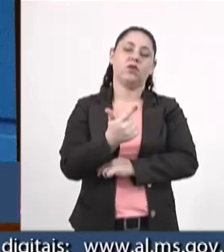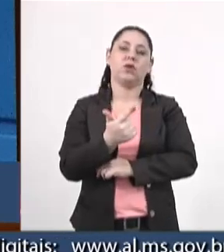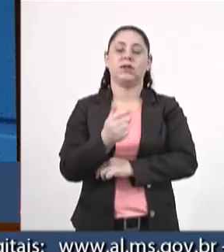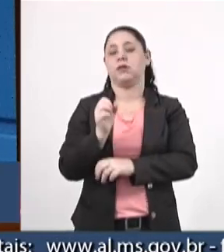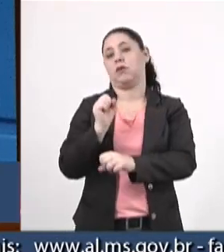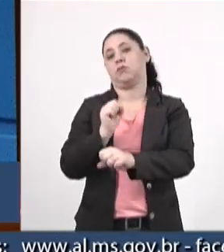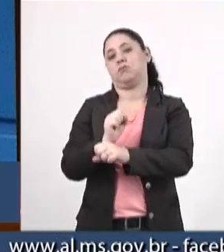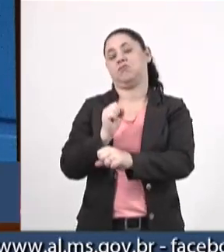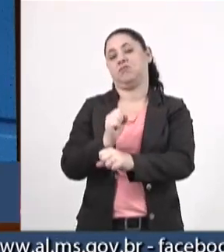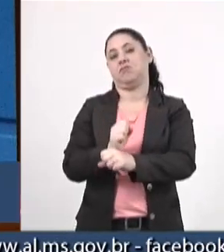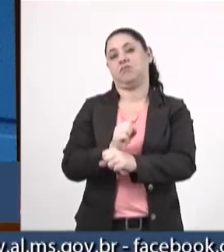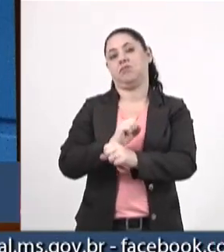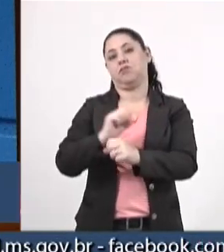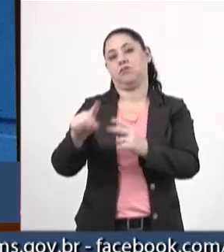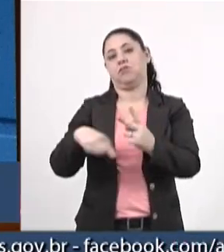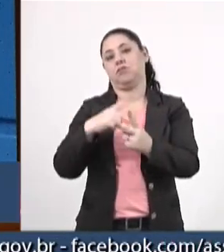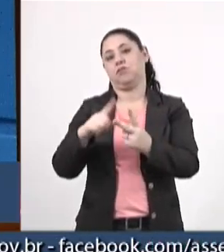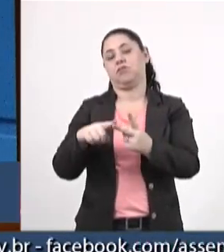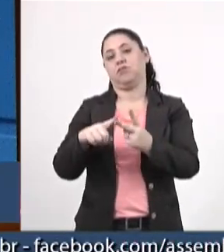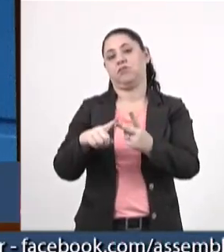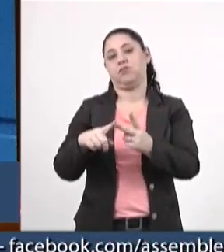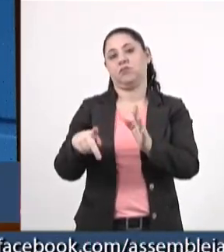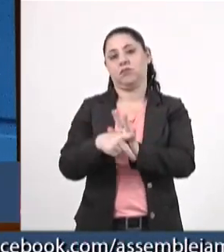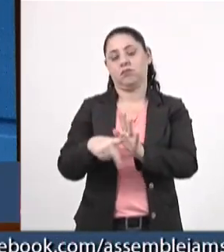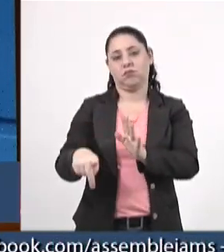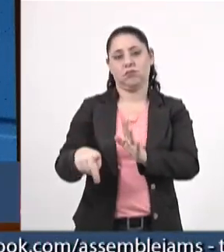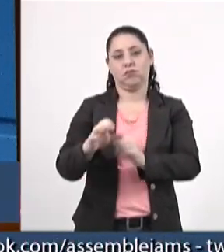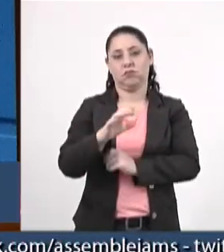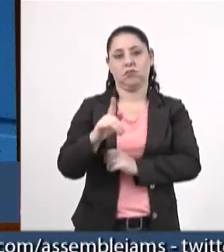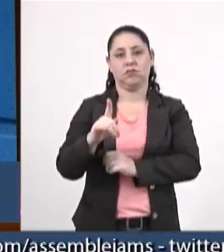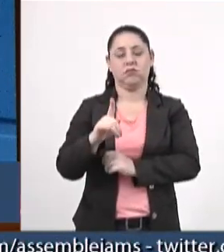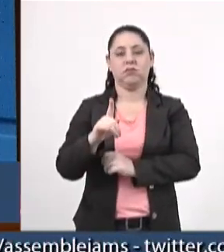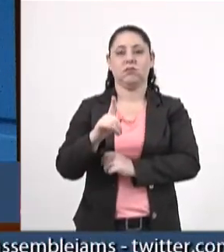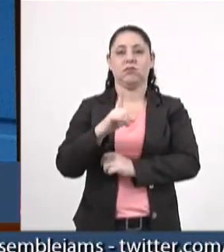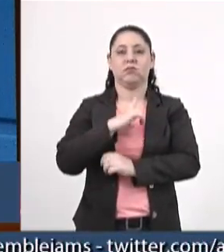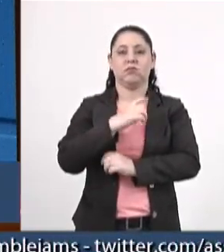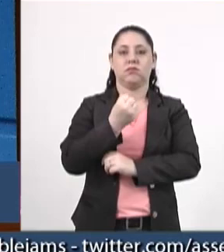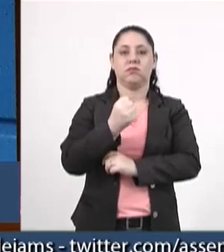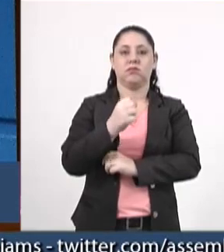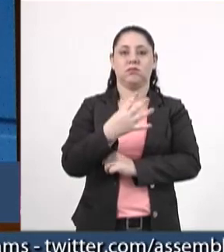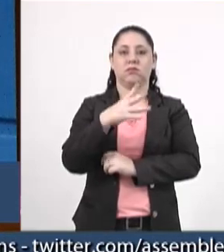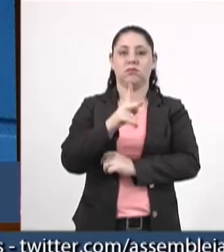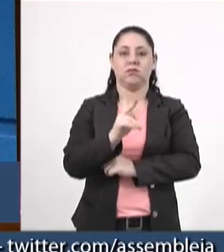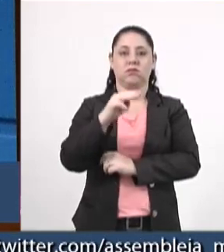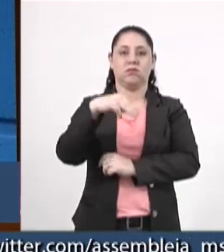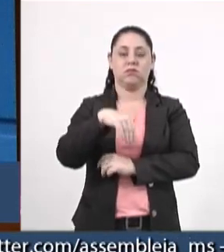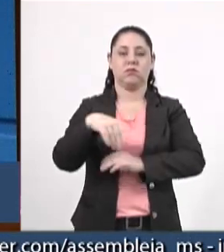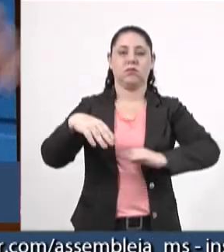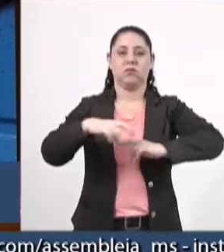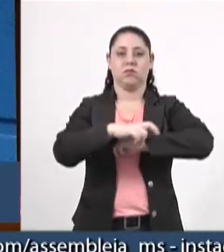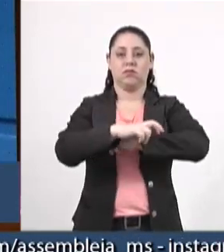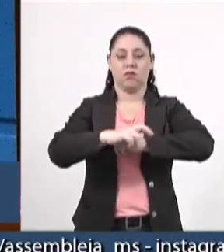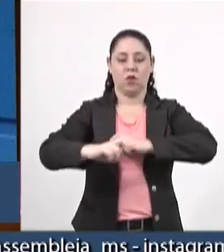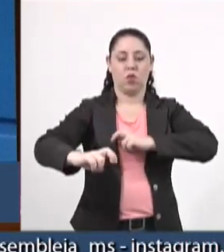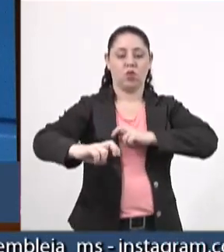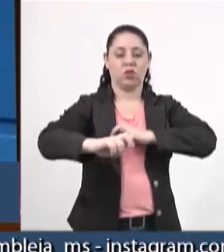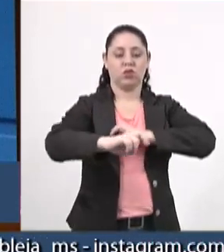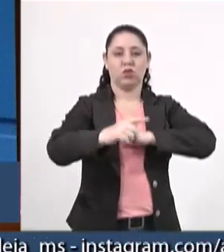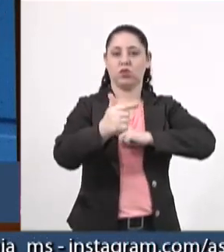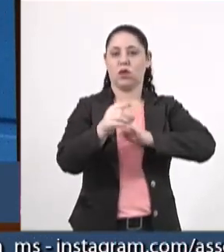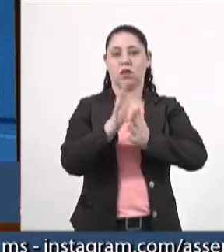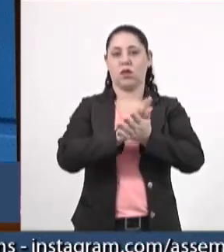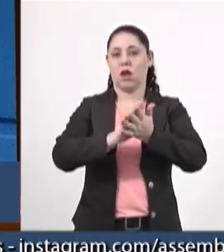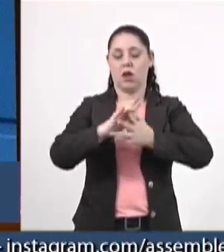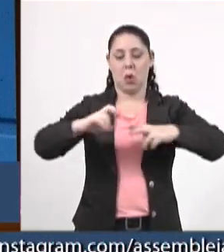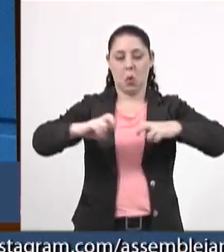ficaria para o anel de Campo Grande. Aí nós teríamos 84 quilômetros de faixa adicional, que não tem nada a ver